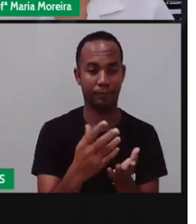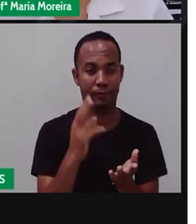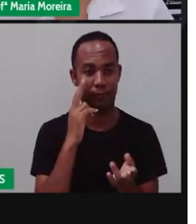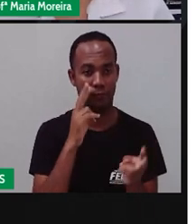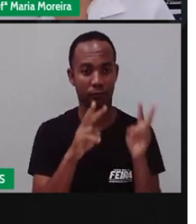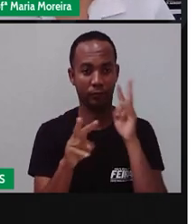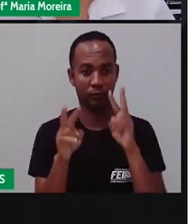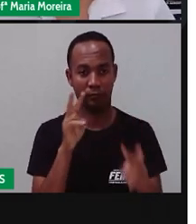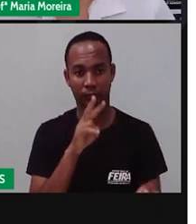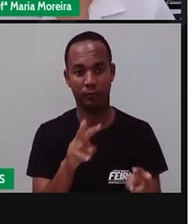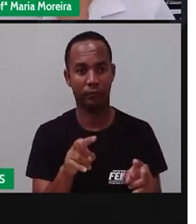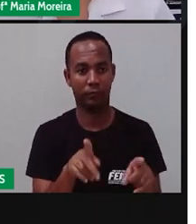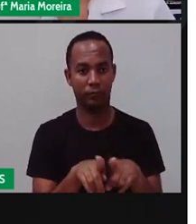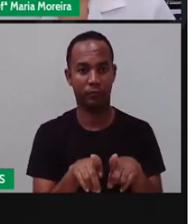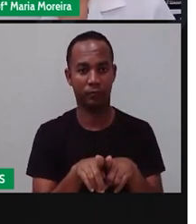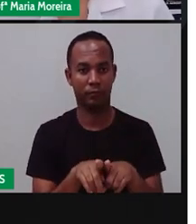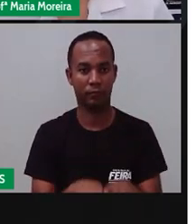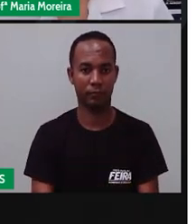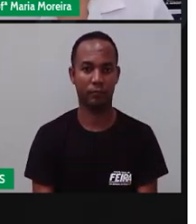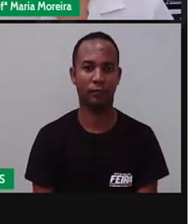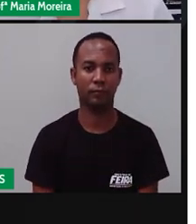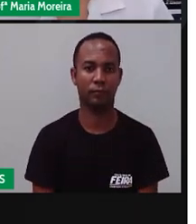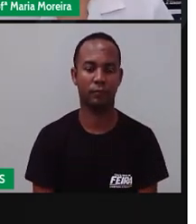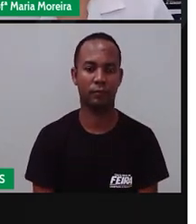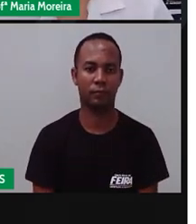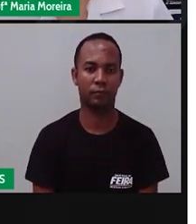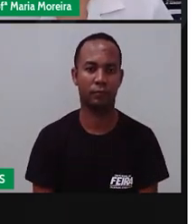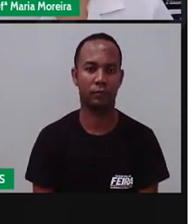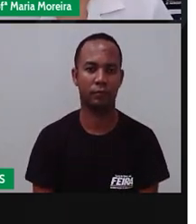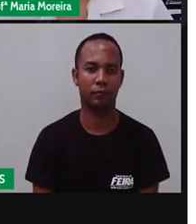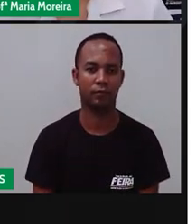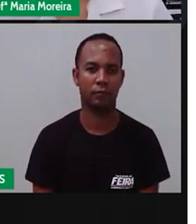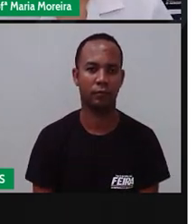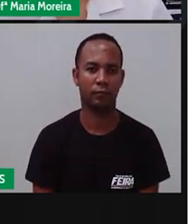vir, para o que está por vir. Vamos lá!